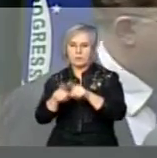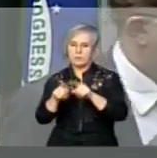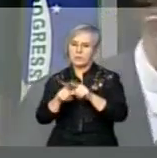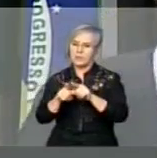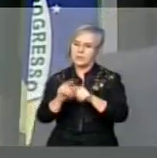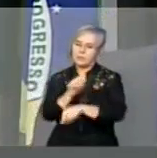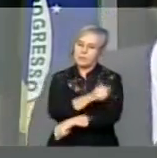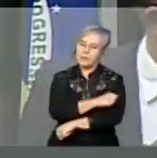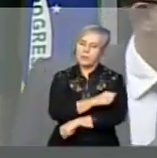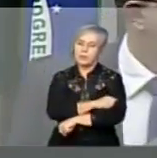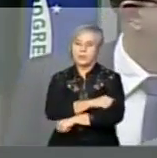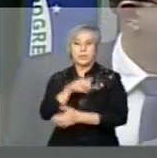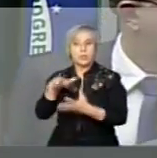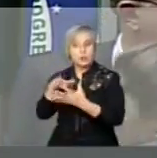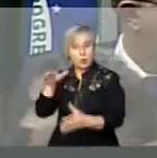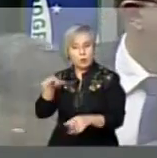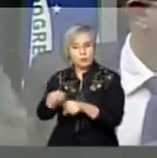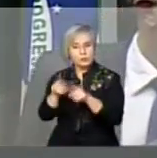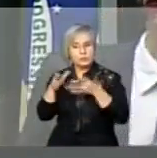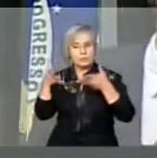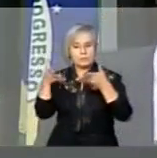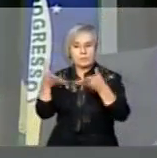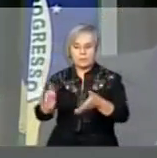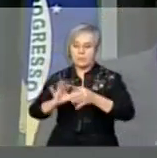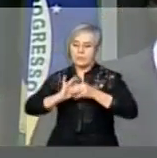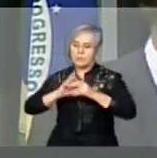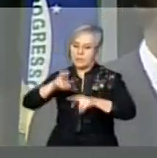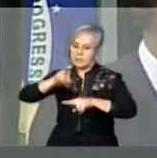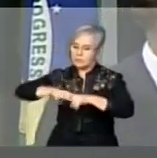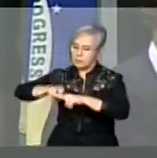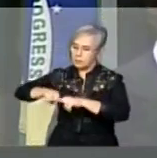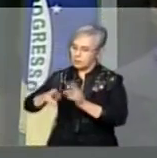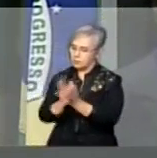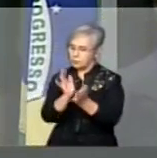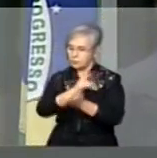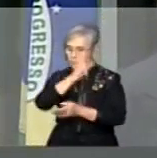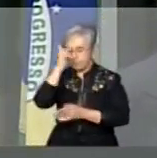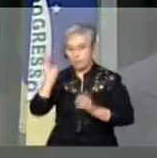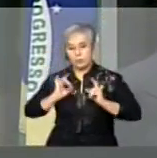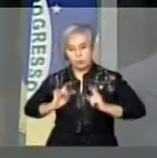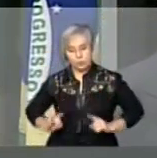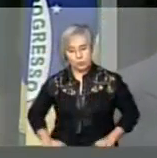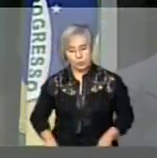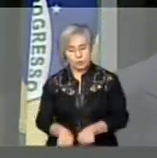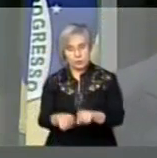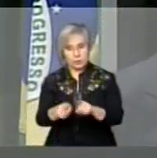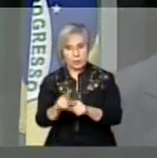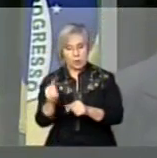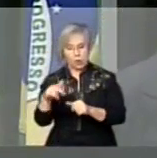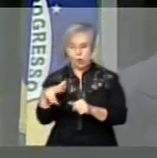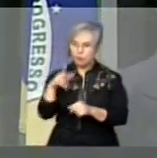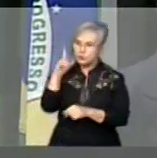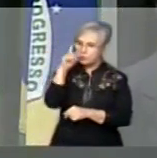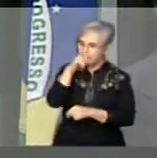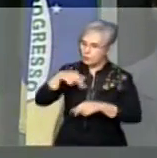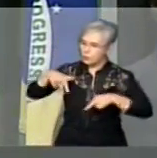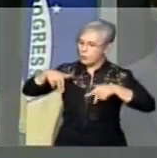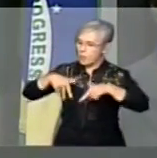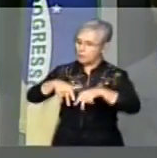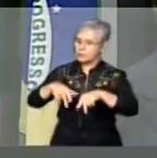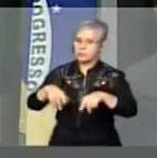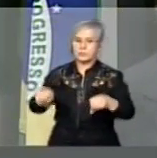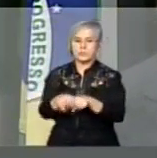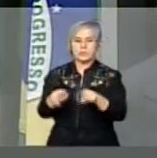idosos, disponibilização de assentos para pessoas com deficiência ou mobilidade reduzida e direito